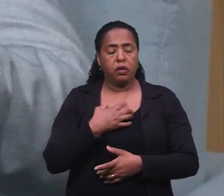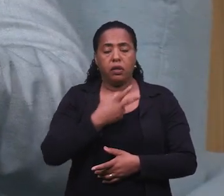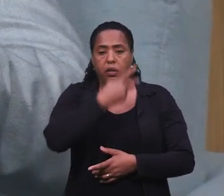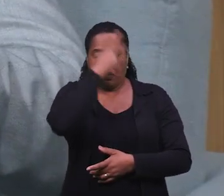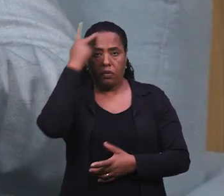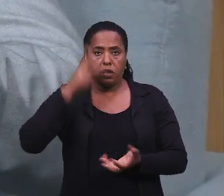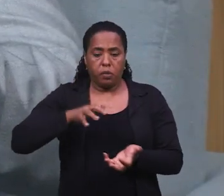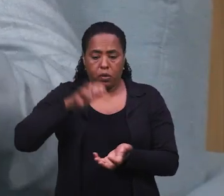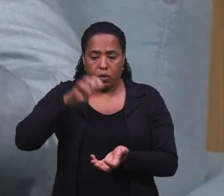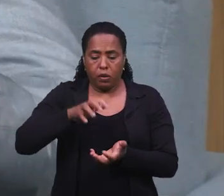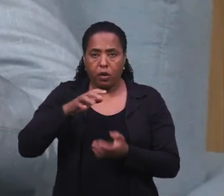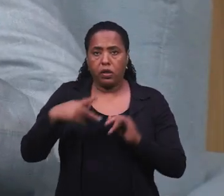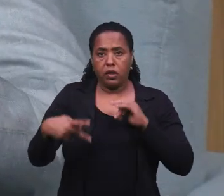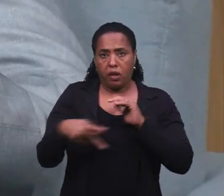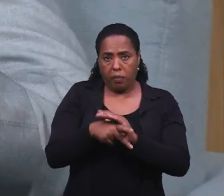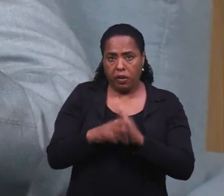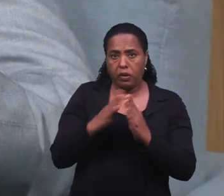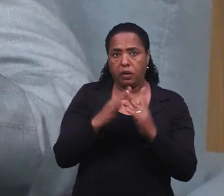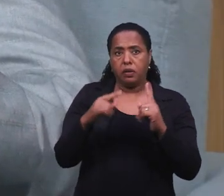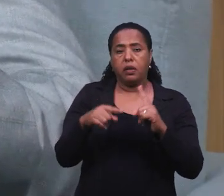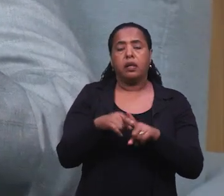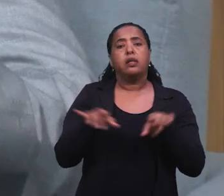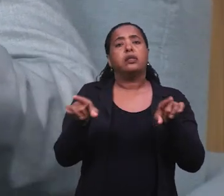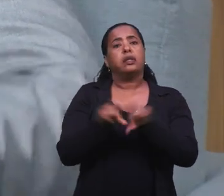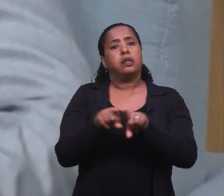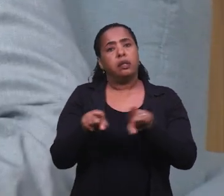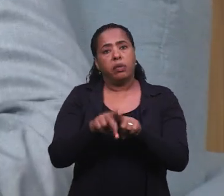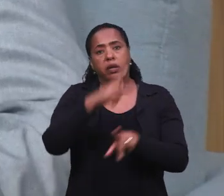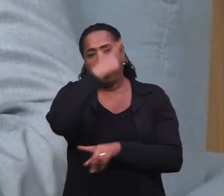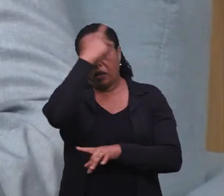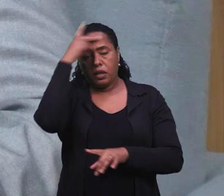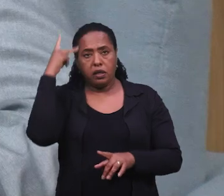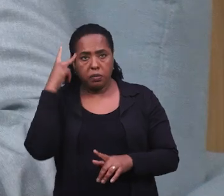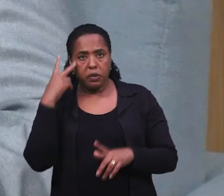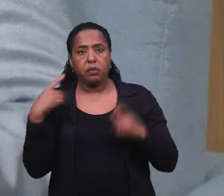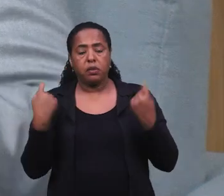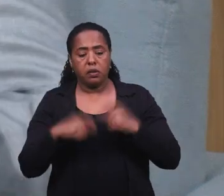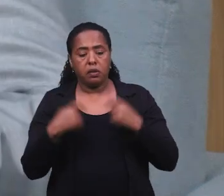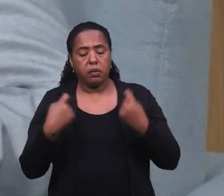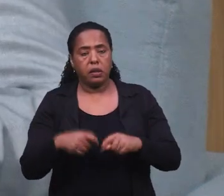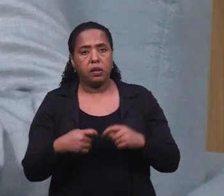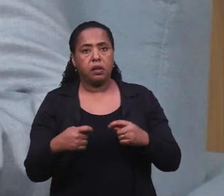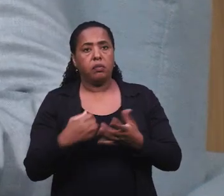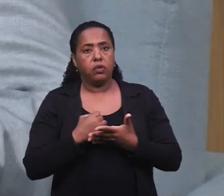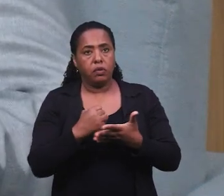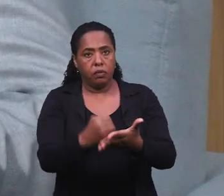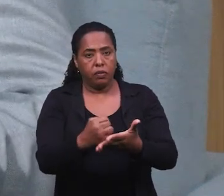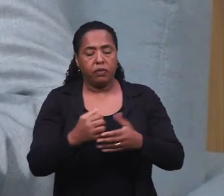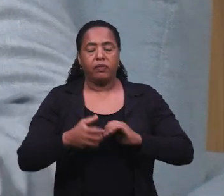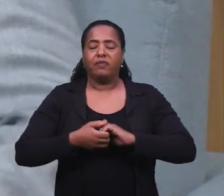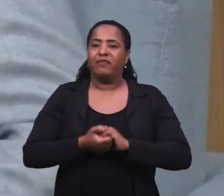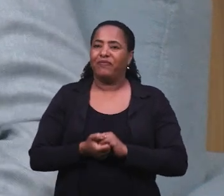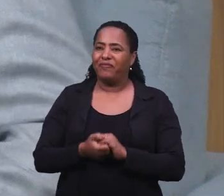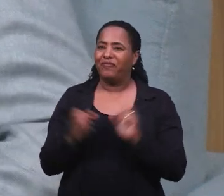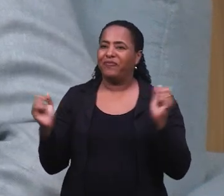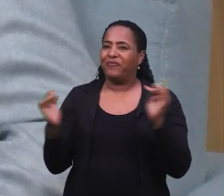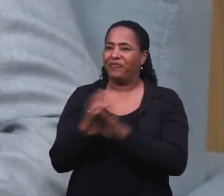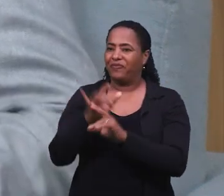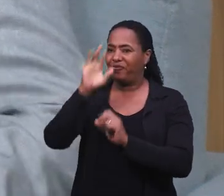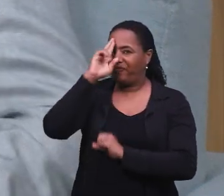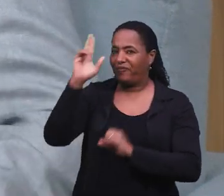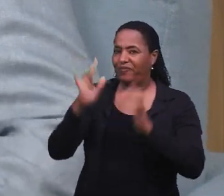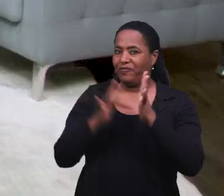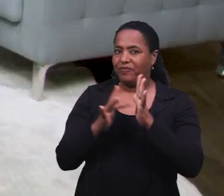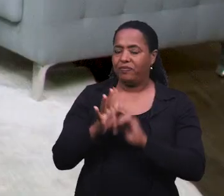Eduardo disse aqui, ele faz parte. E nós estamos preparados para poder acolher, porque um dia nós fomos